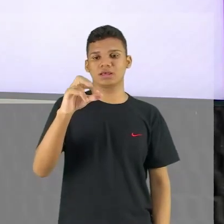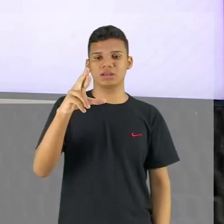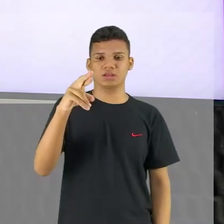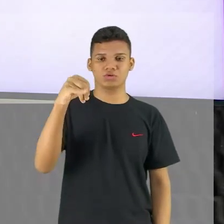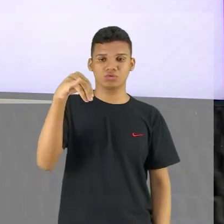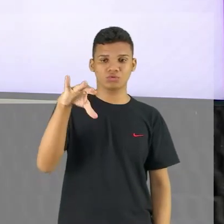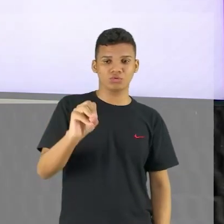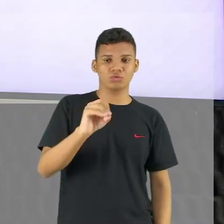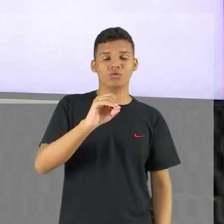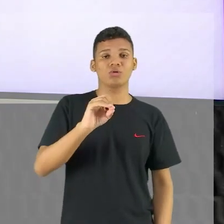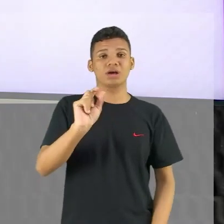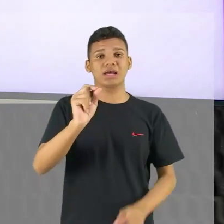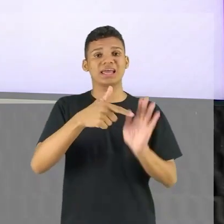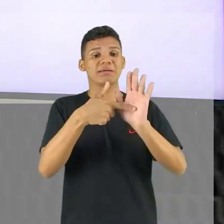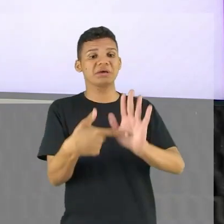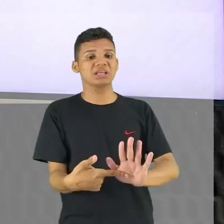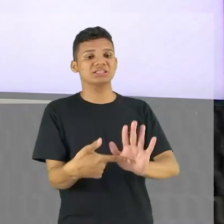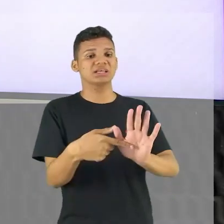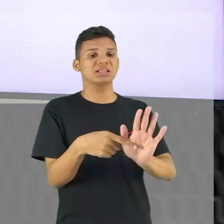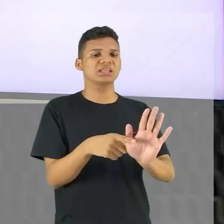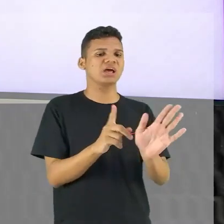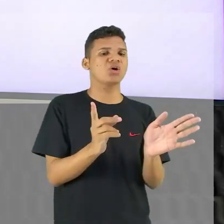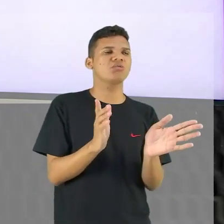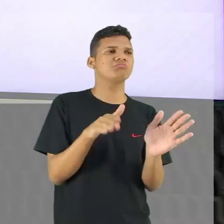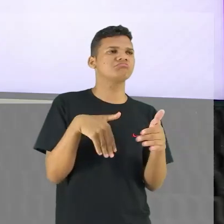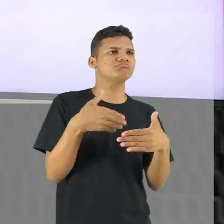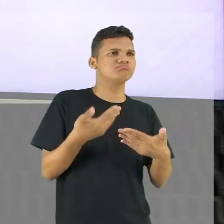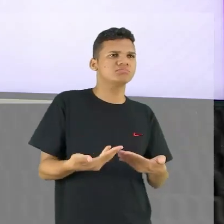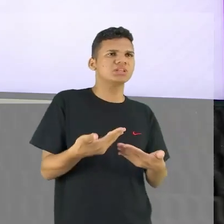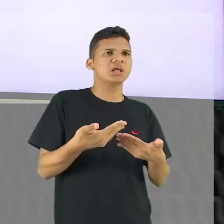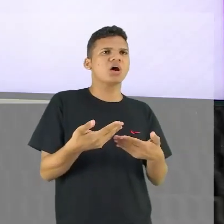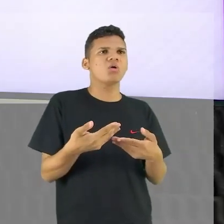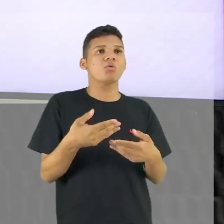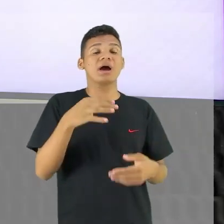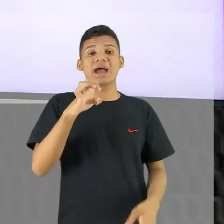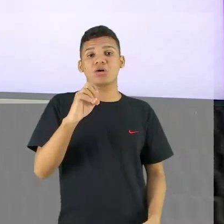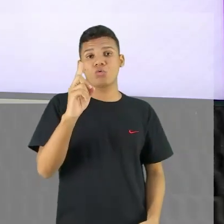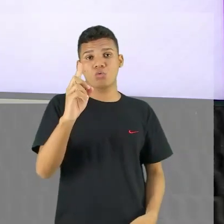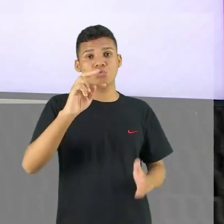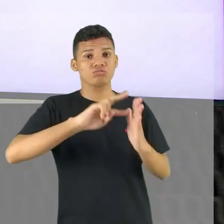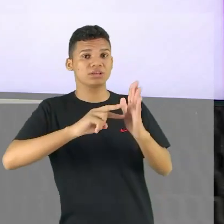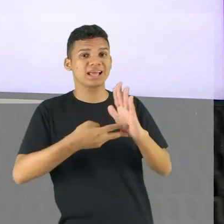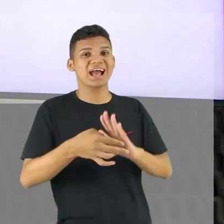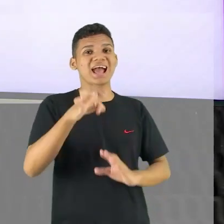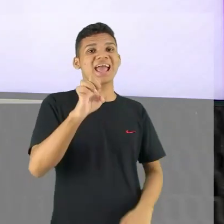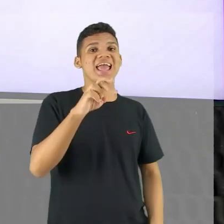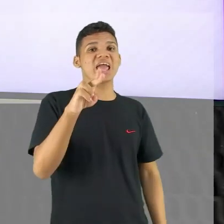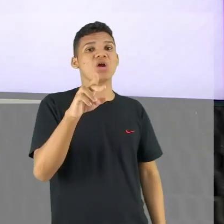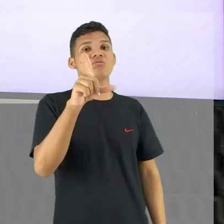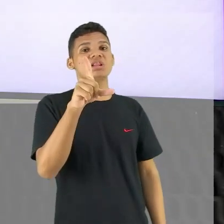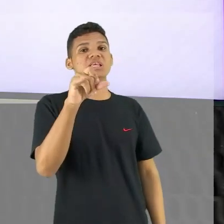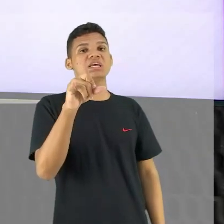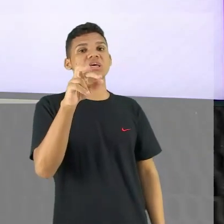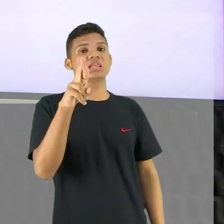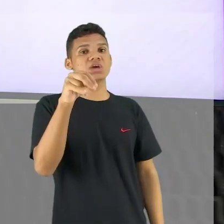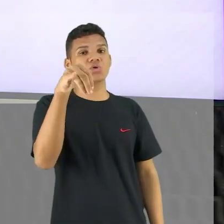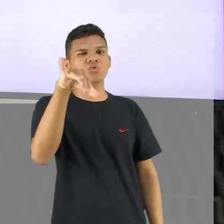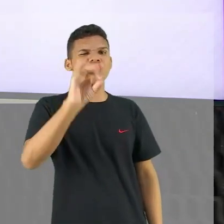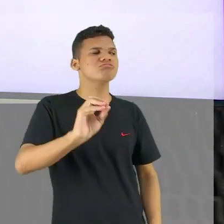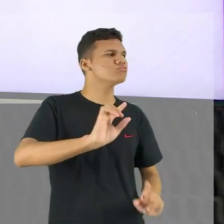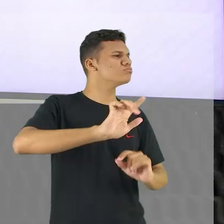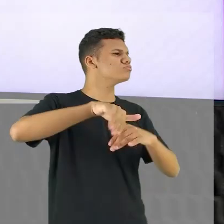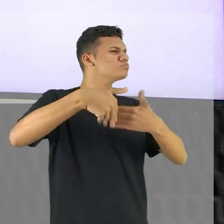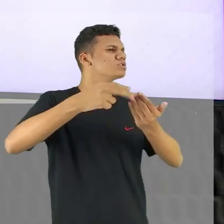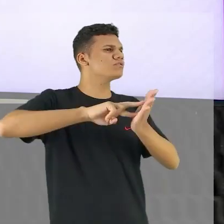eu lírico, é você pensar no personagem daquele poema, no sujeito daquele poema. O que aquele sujeito